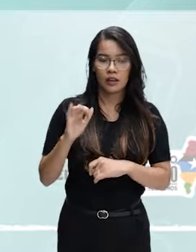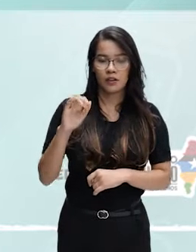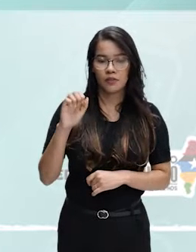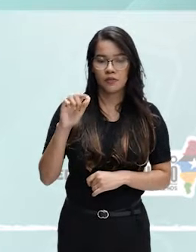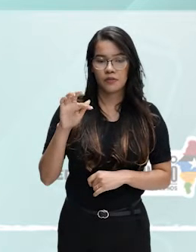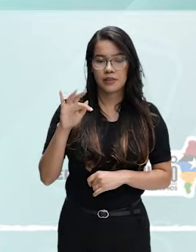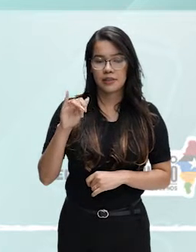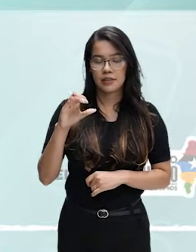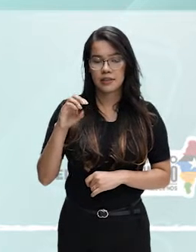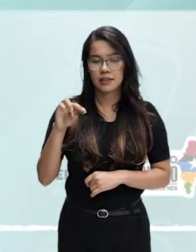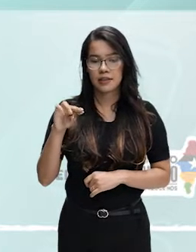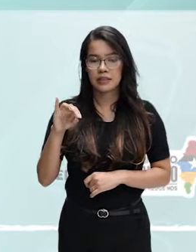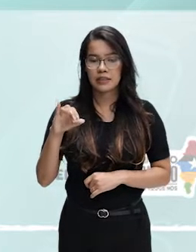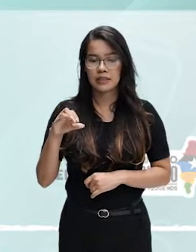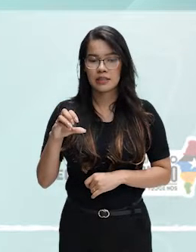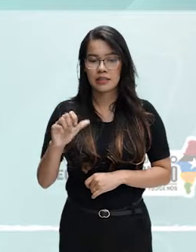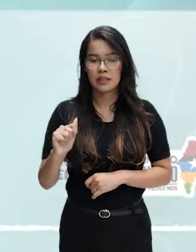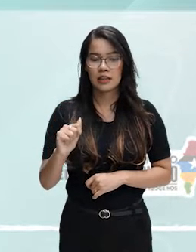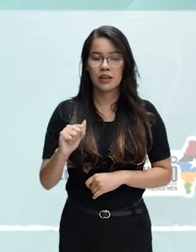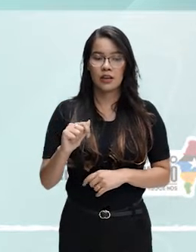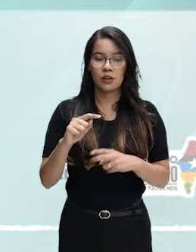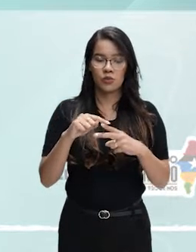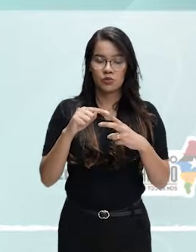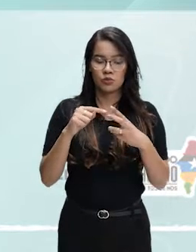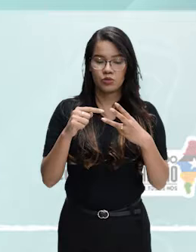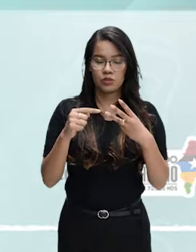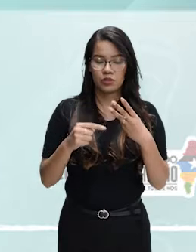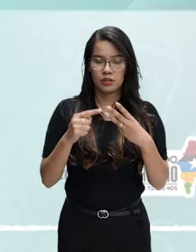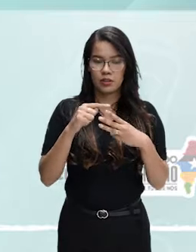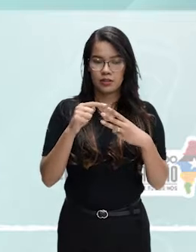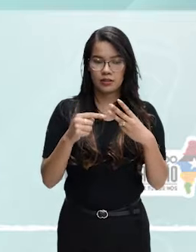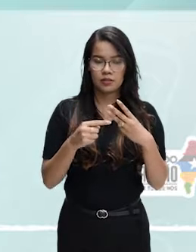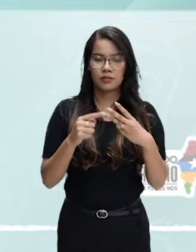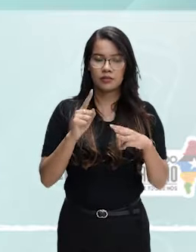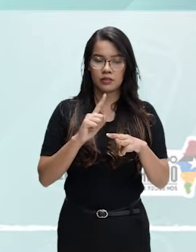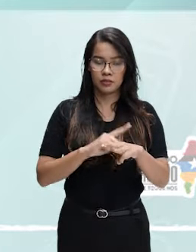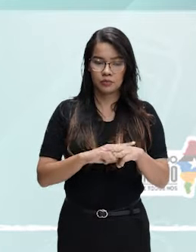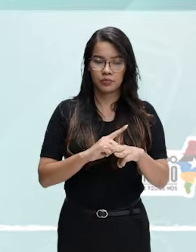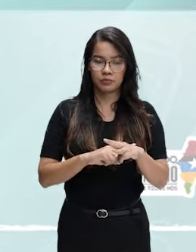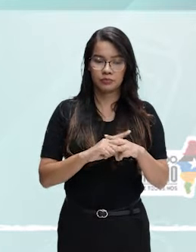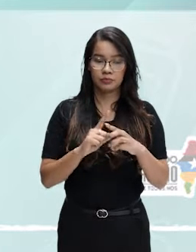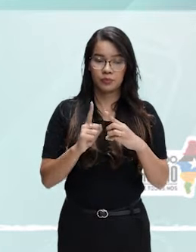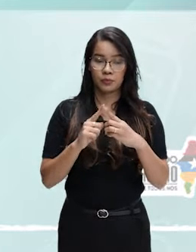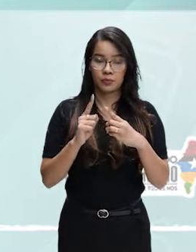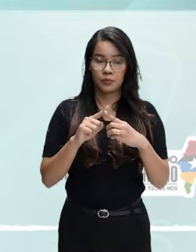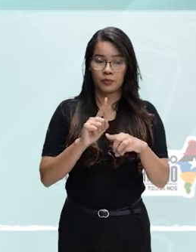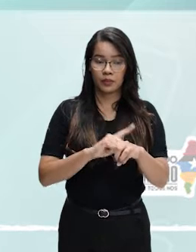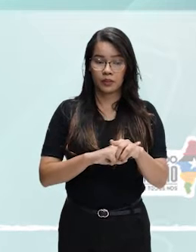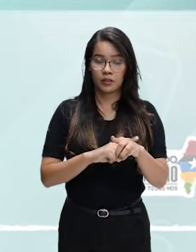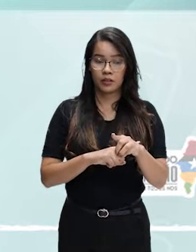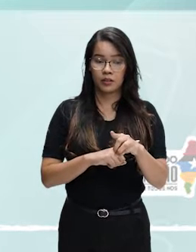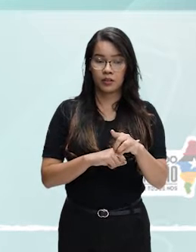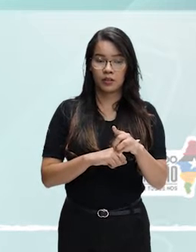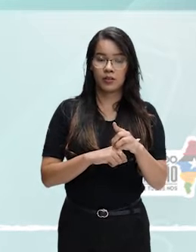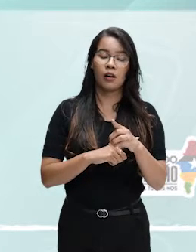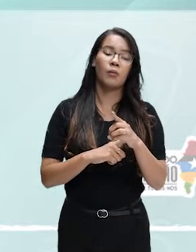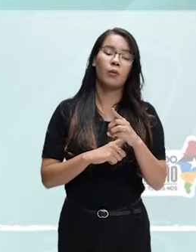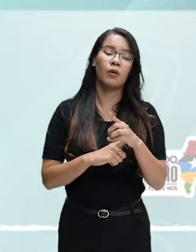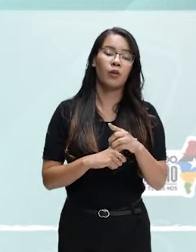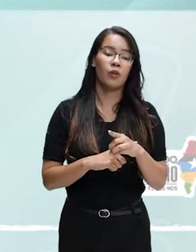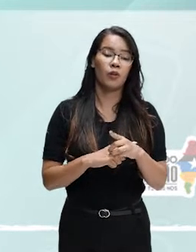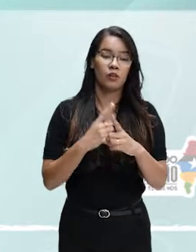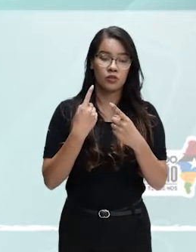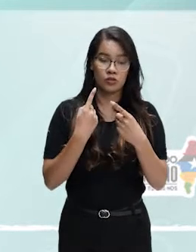de lactação da produção média de leite dividido pelo intervalo de classe. Se você fizer essa